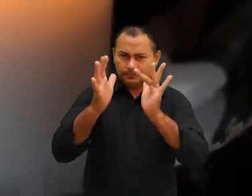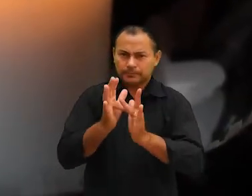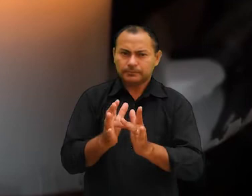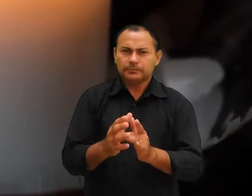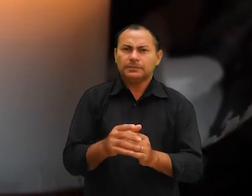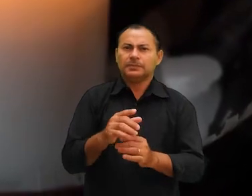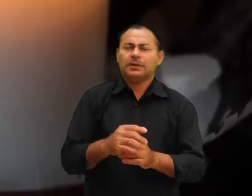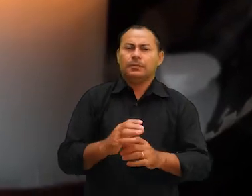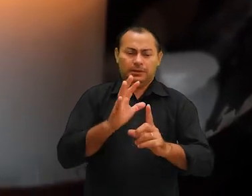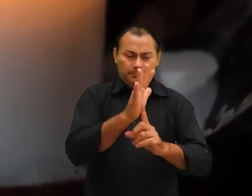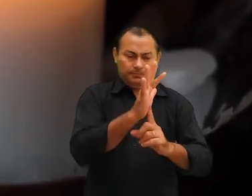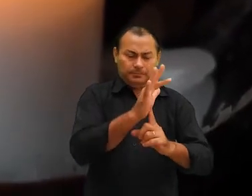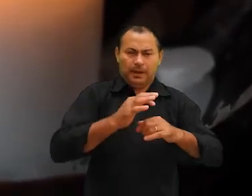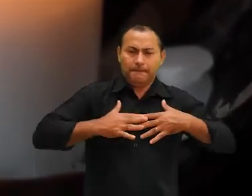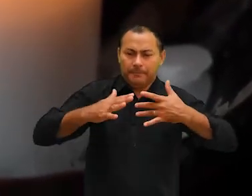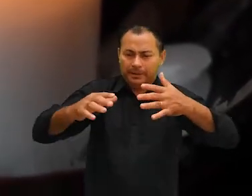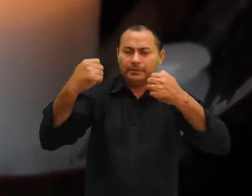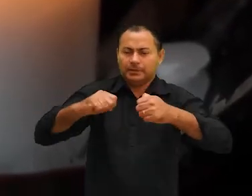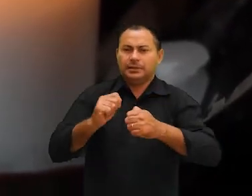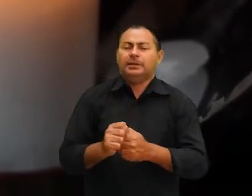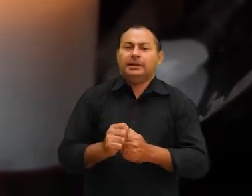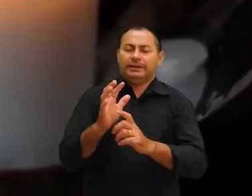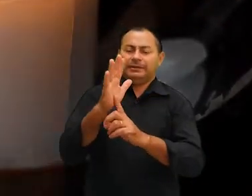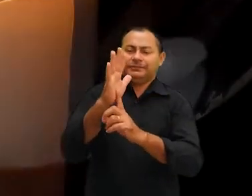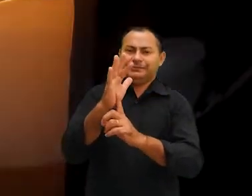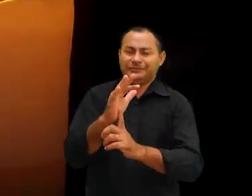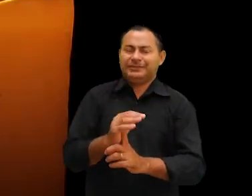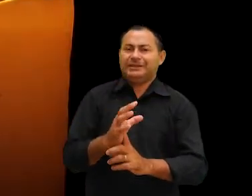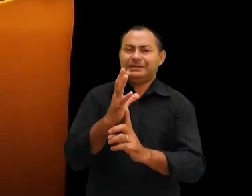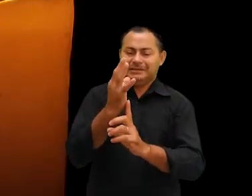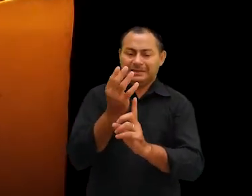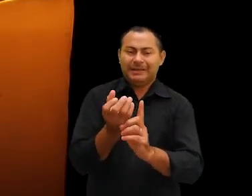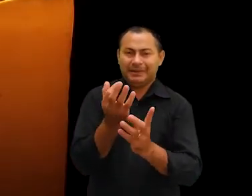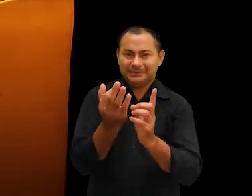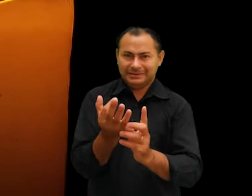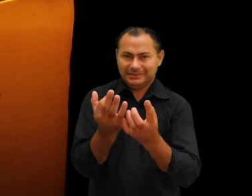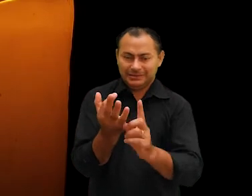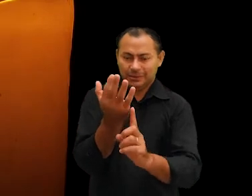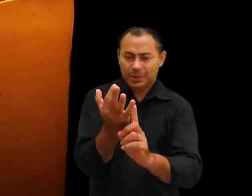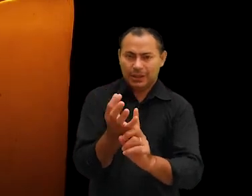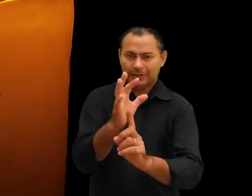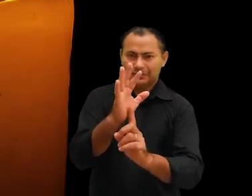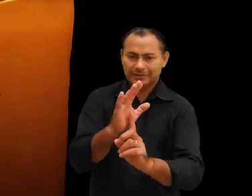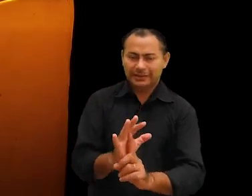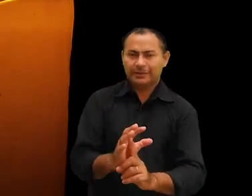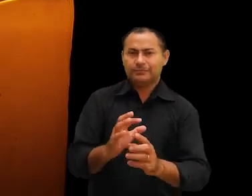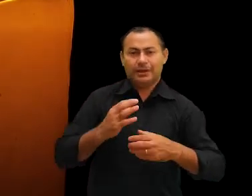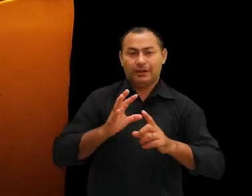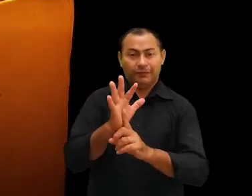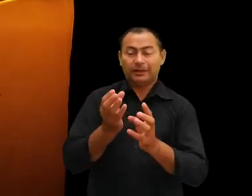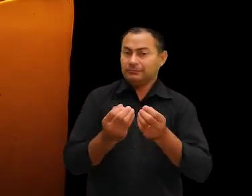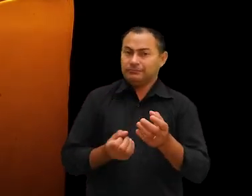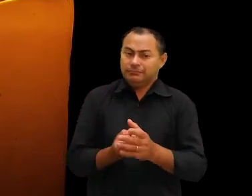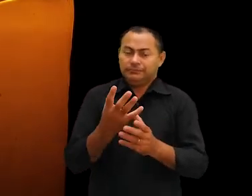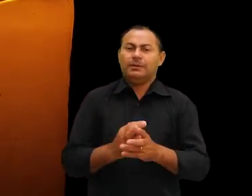usadas por Jesus para que uma Candeia Bariri ela precisa se gastar não tem jeito de uma vela brigar sem